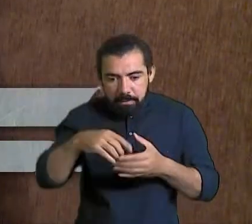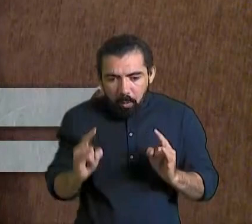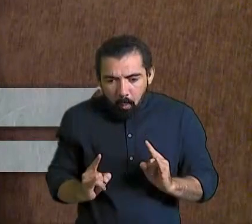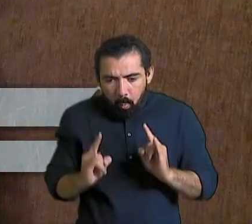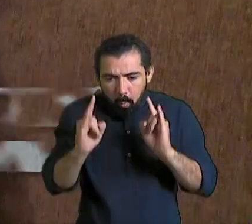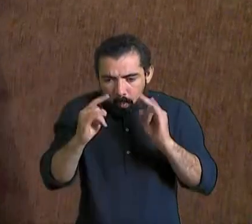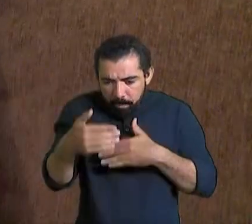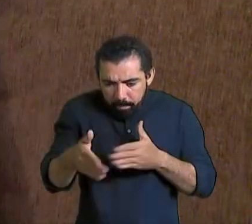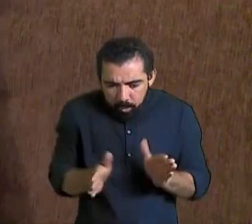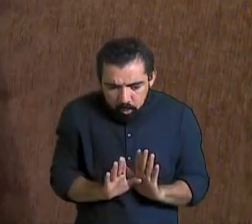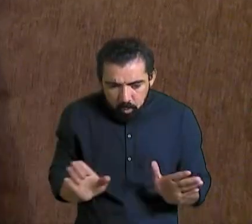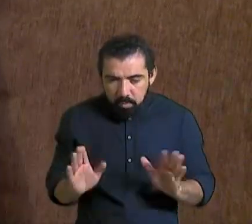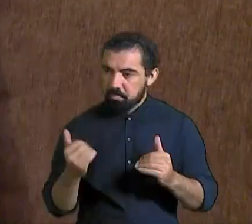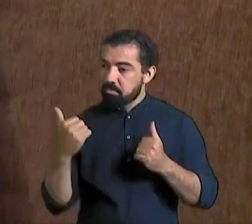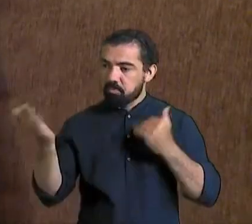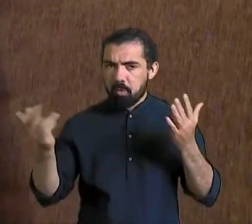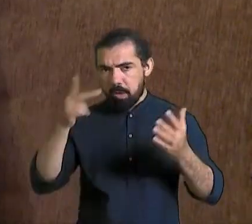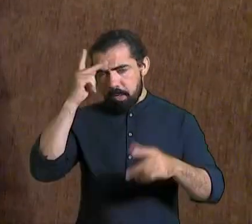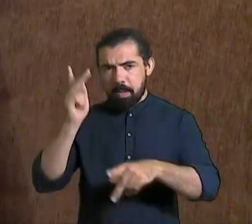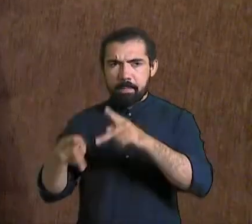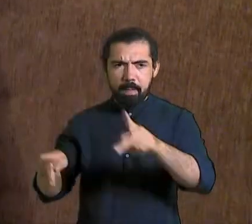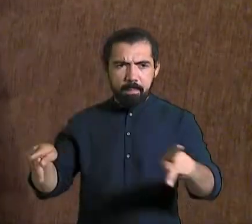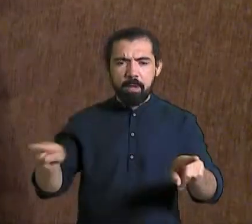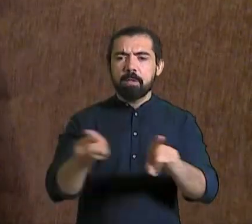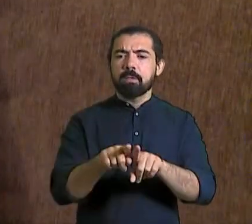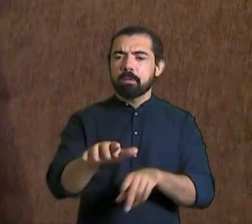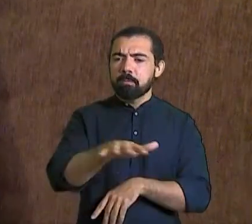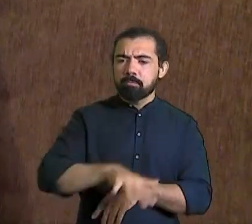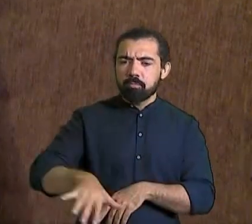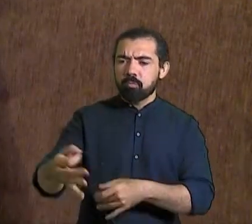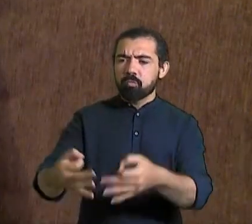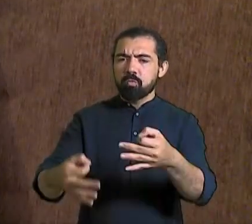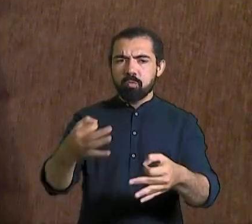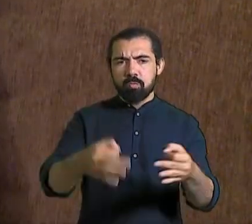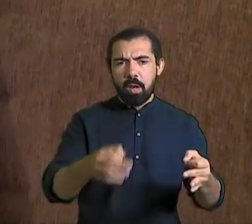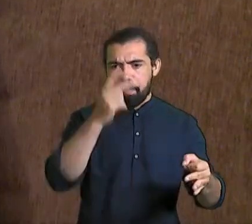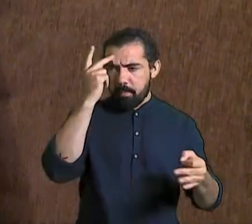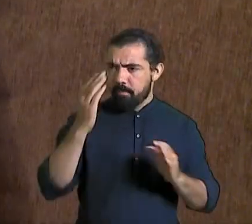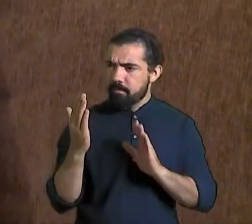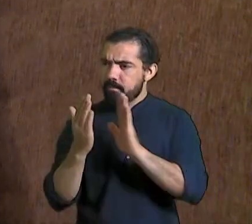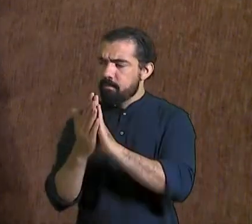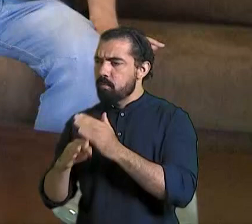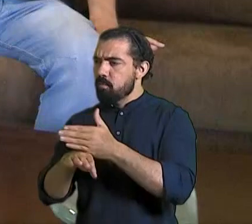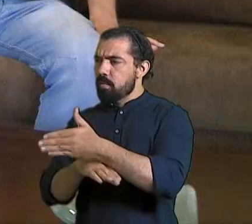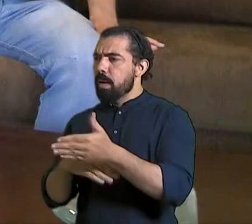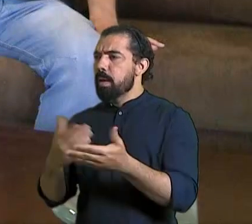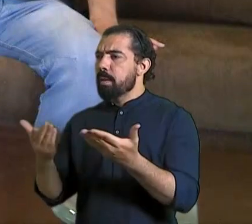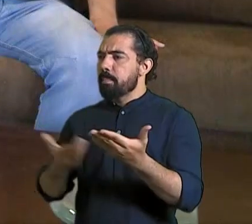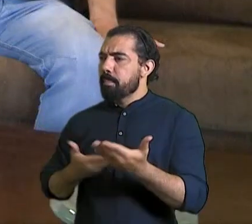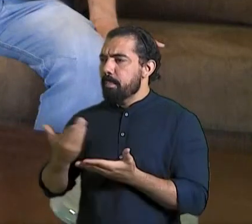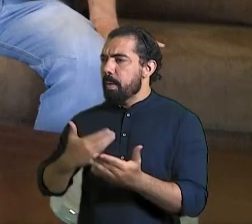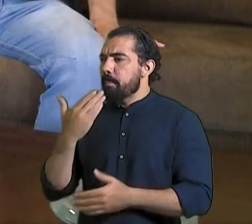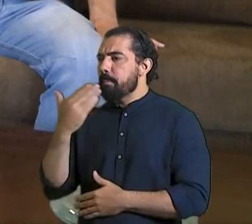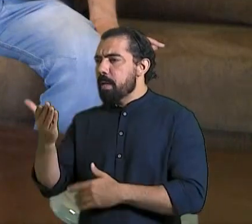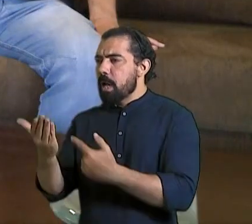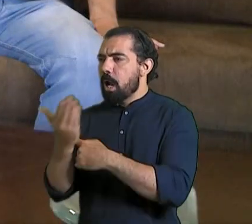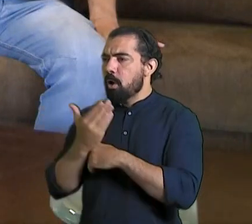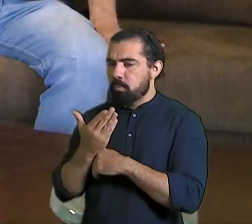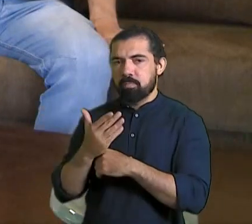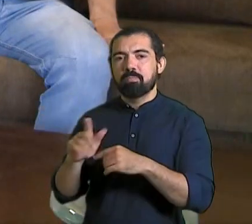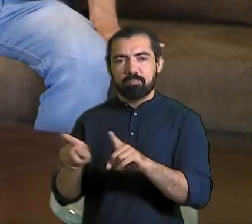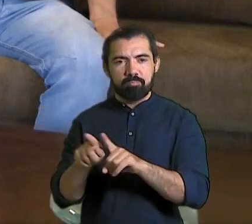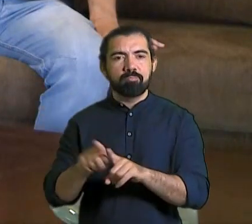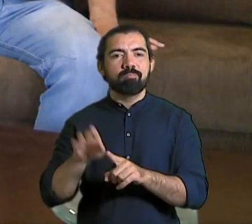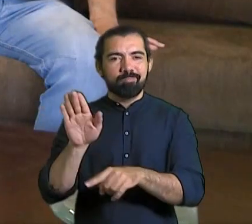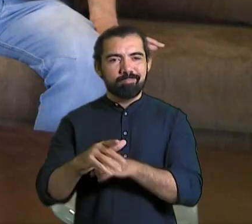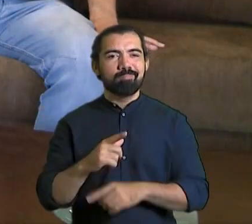Justiça Federal. Ela se preocupa também com o público externo, com o jurisdicionado, aquela pessoa que vai lá em busca de um serviço, né? Então,